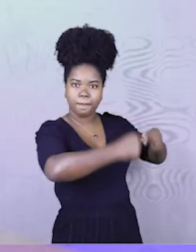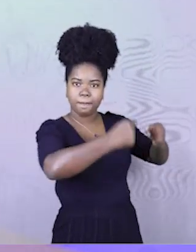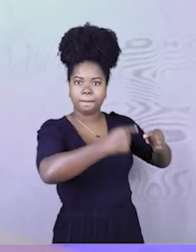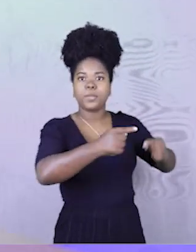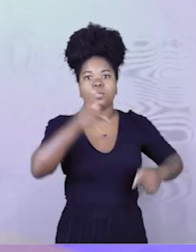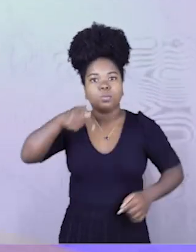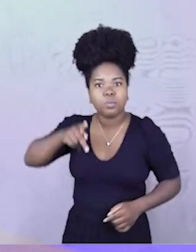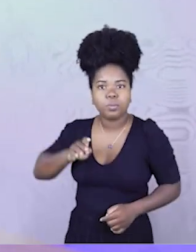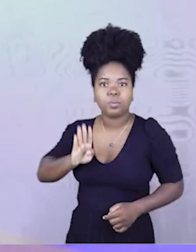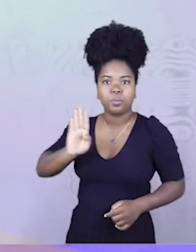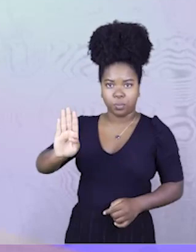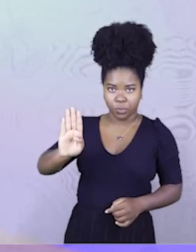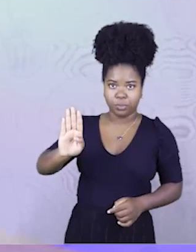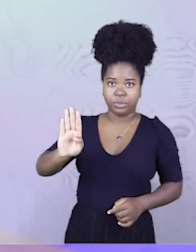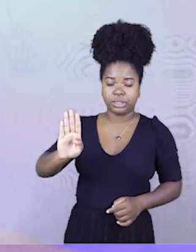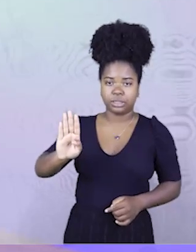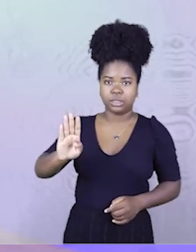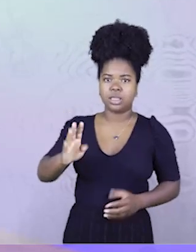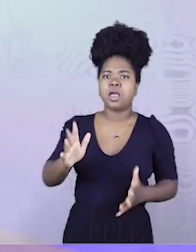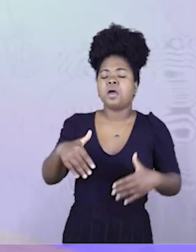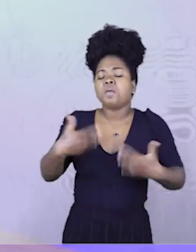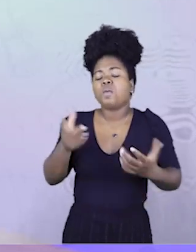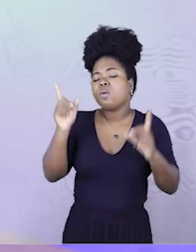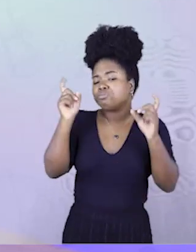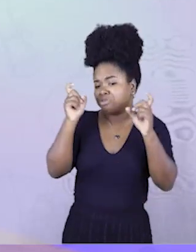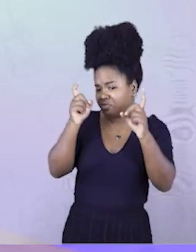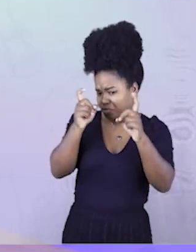isso. Qual é a dificuldade de implantar